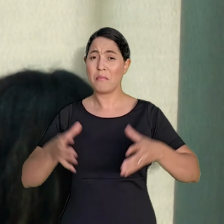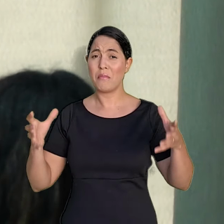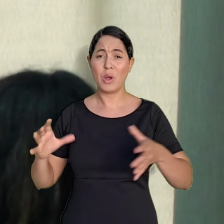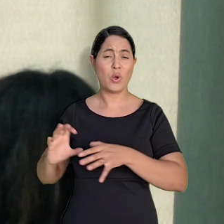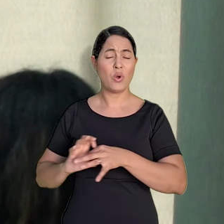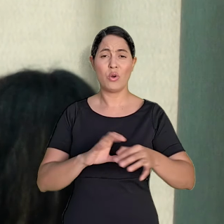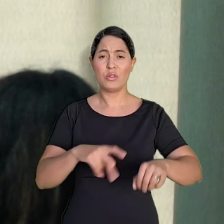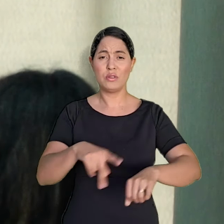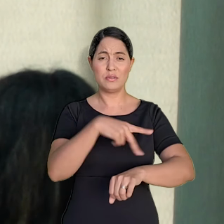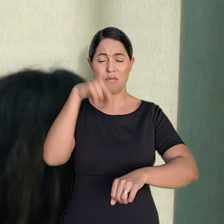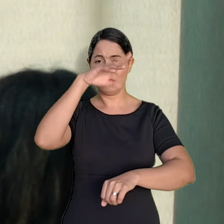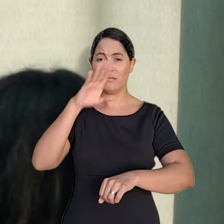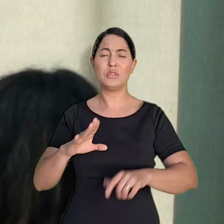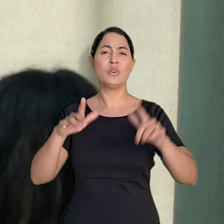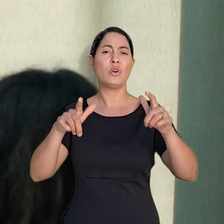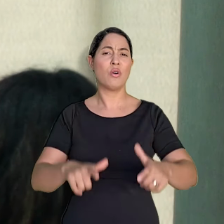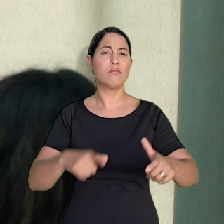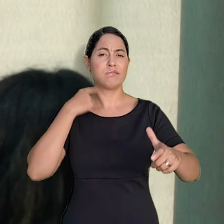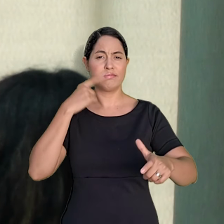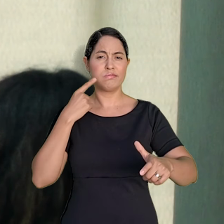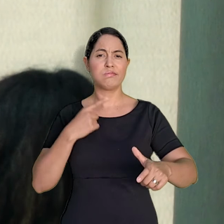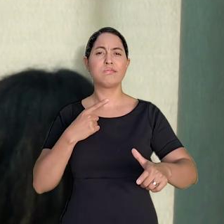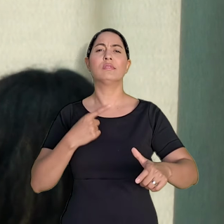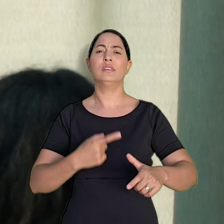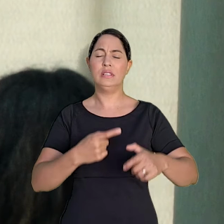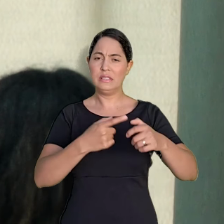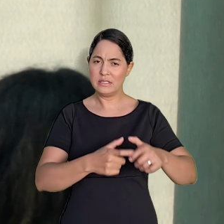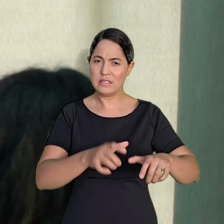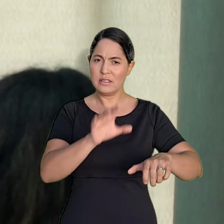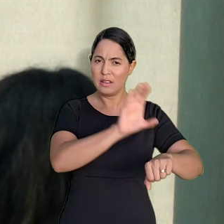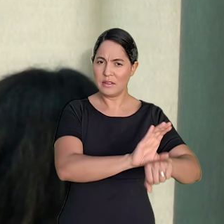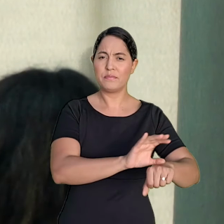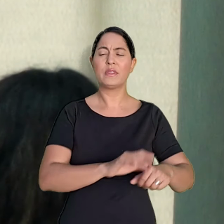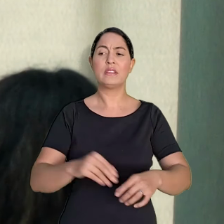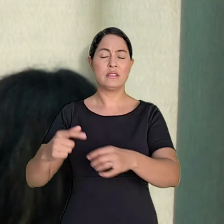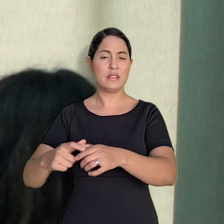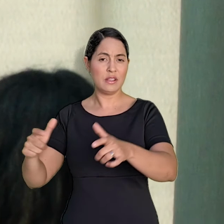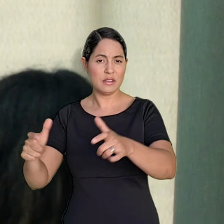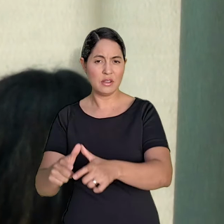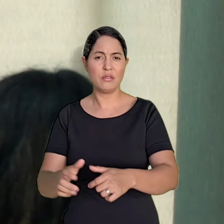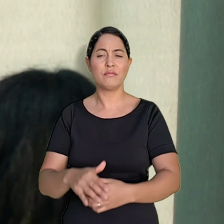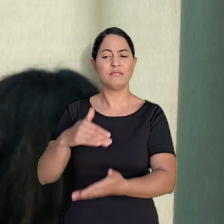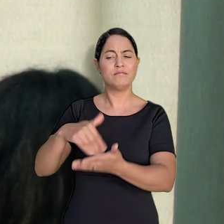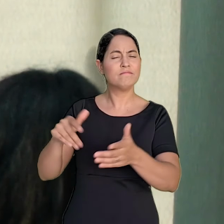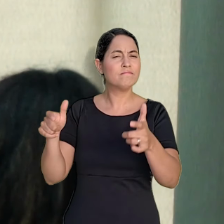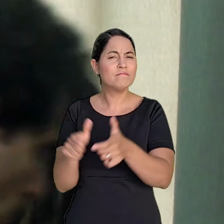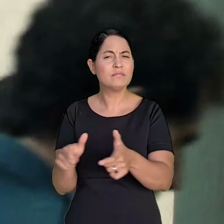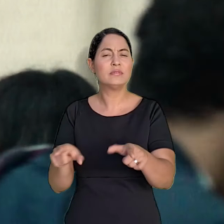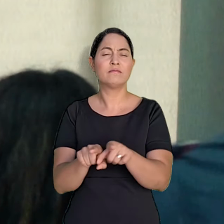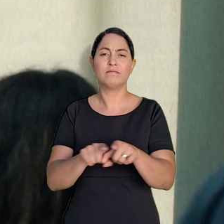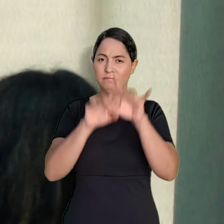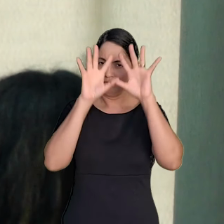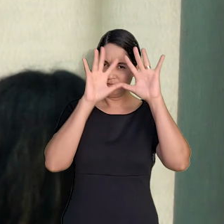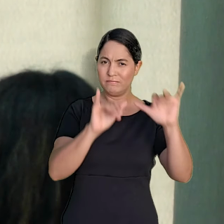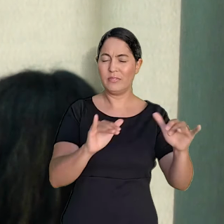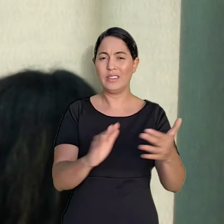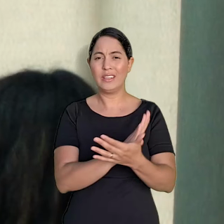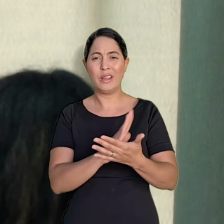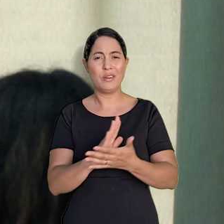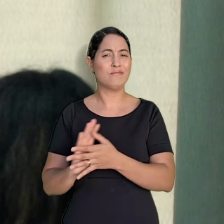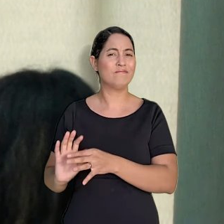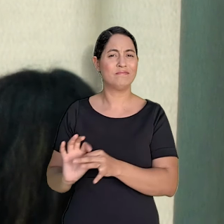da advocacia nos grandes centros, no interior, nos pequenos escritórios, nos tribunais e das causas